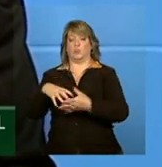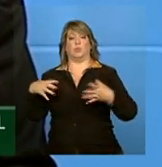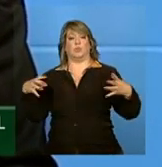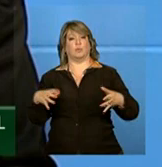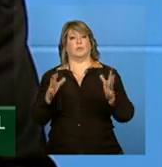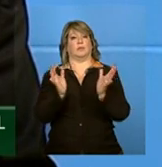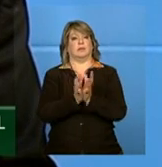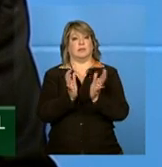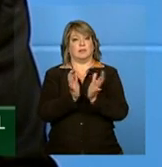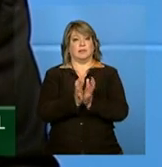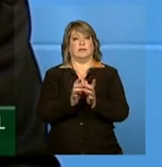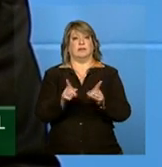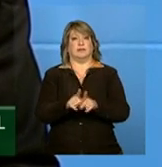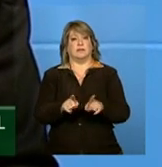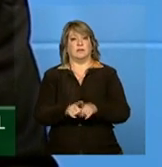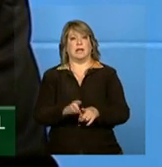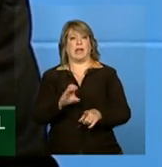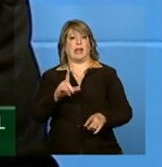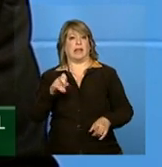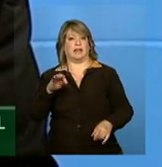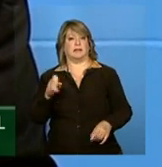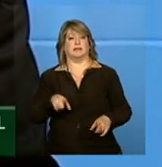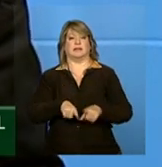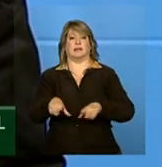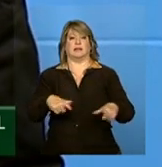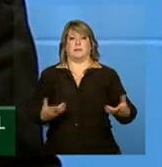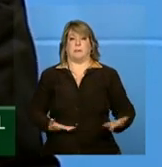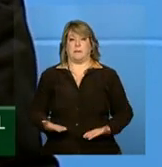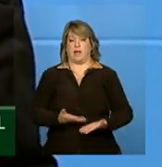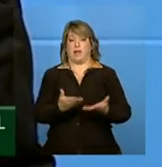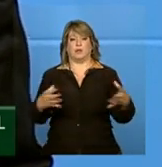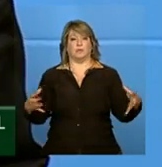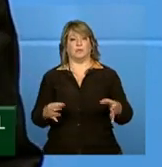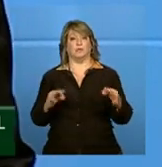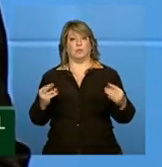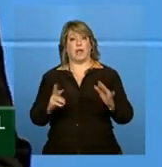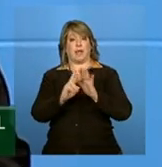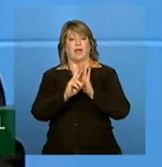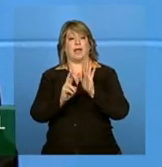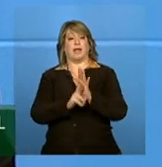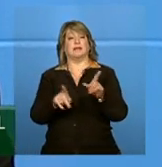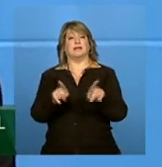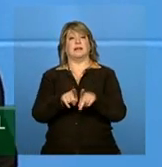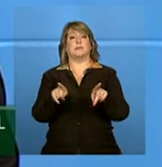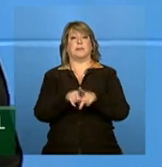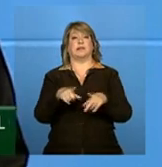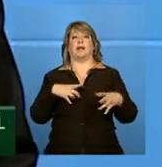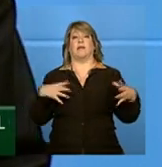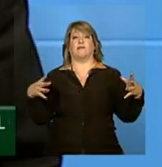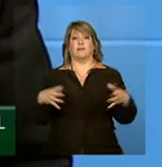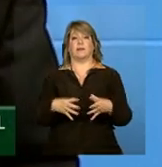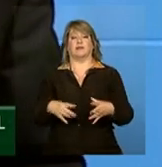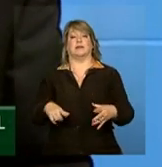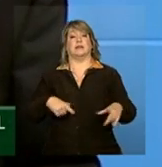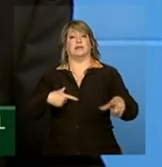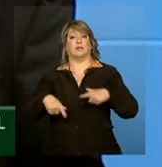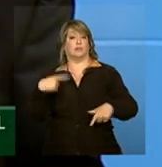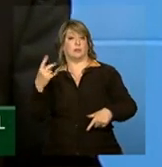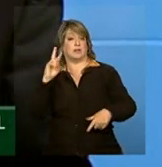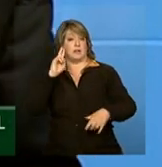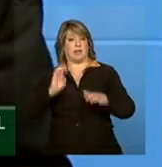clientes, empregados, etc., cujas rendas também estão afetadas pelas ações das